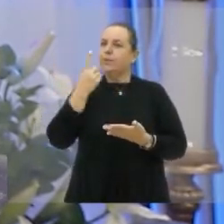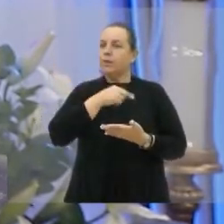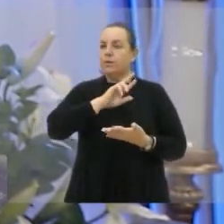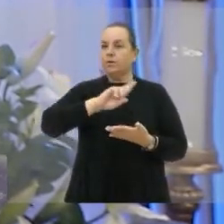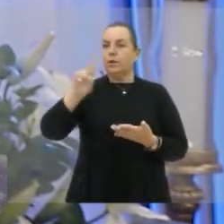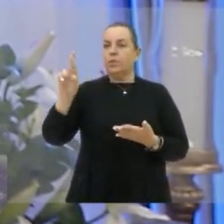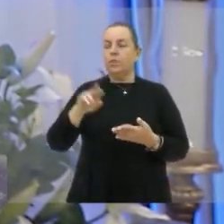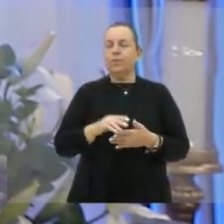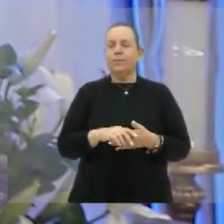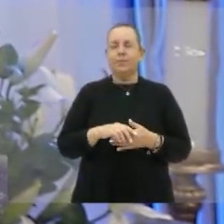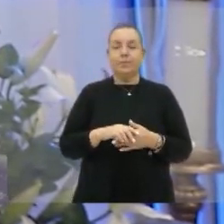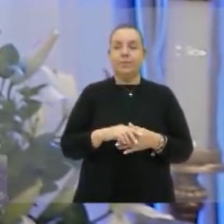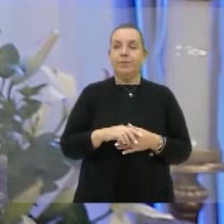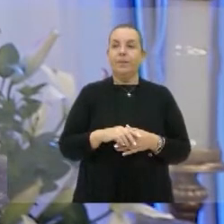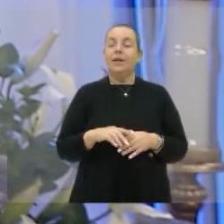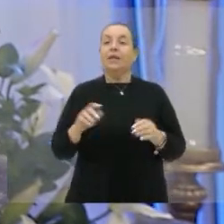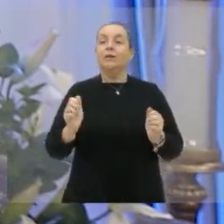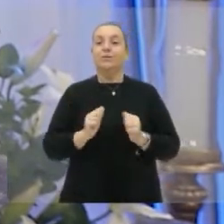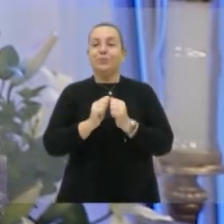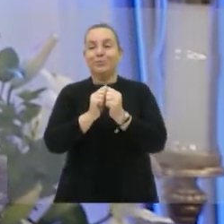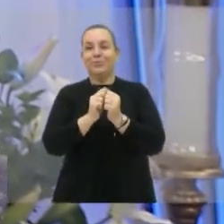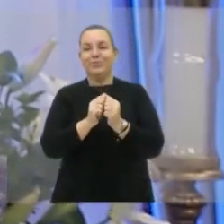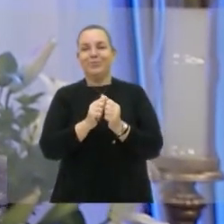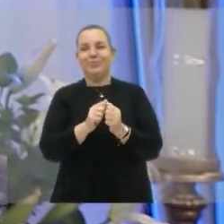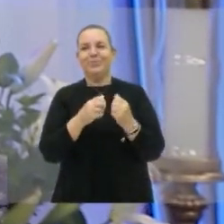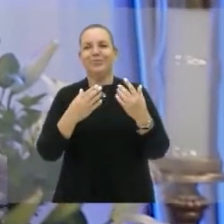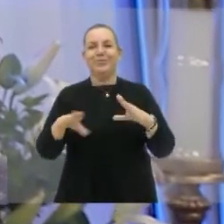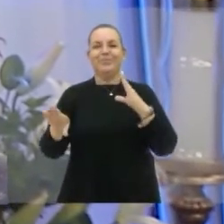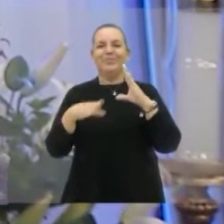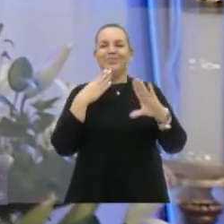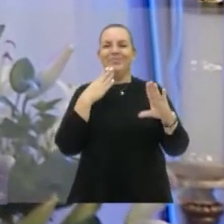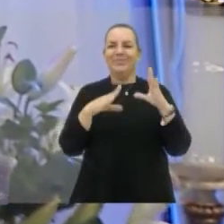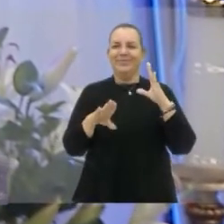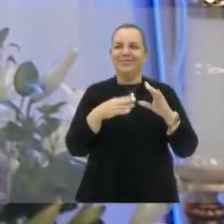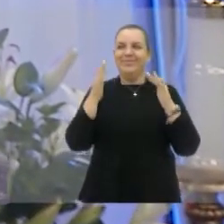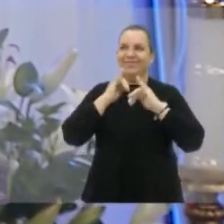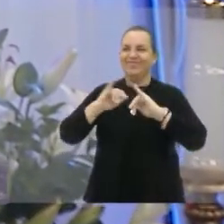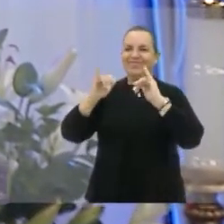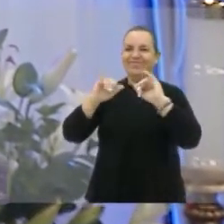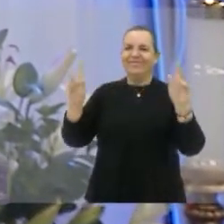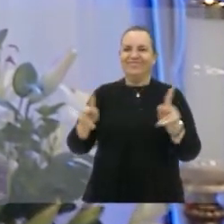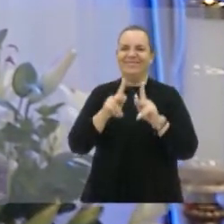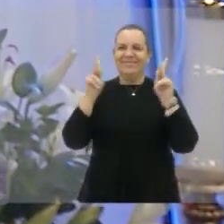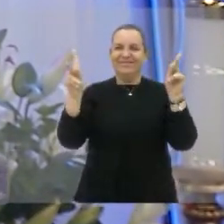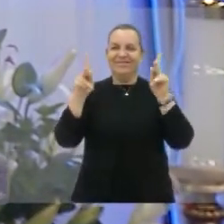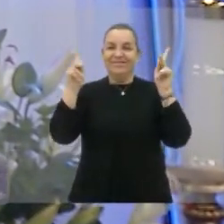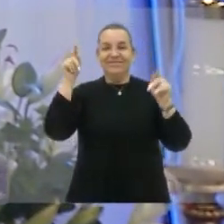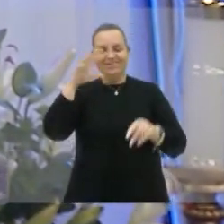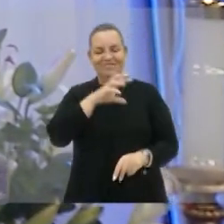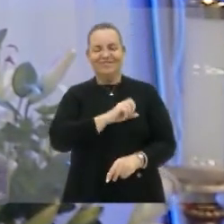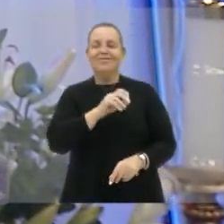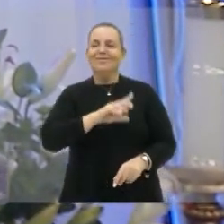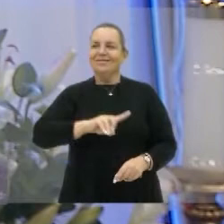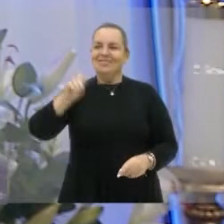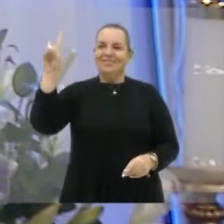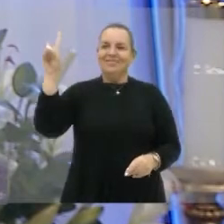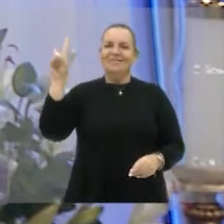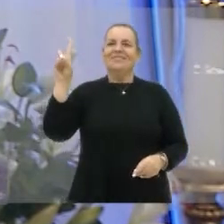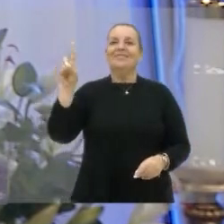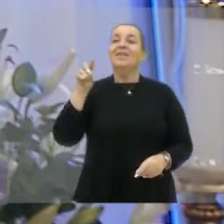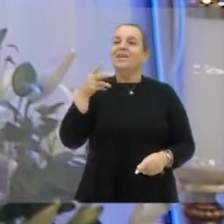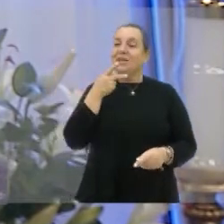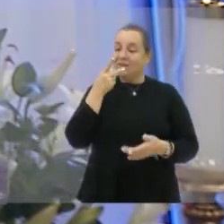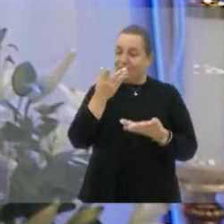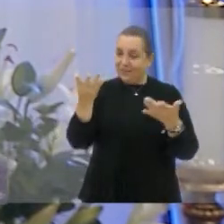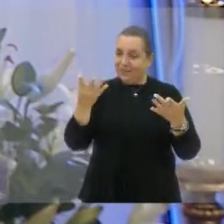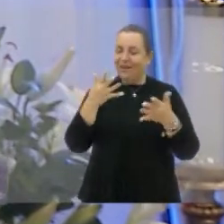nosso ministério, nós vamos louvar, nós vamos cantar, nós vamos proclamar esta vitória, esse amor de Deus, e você diga com fé: